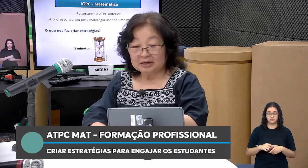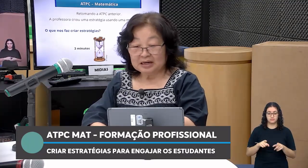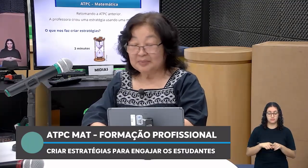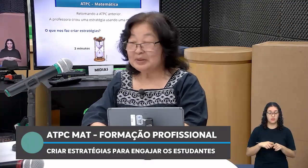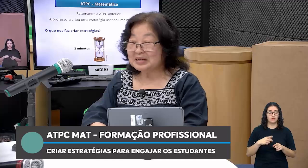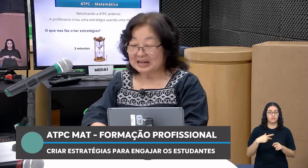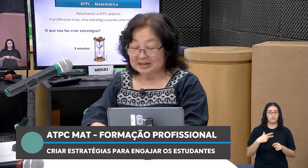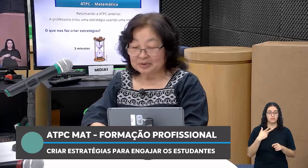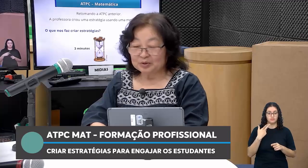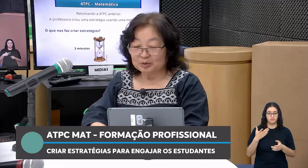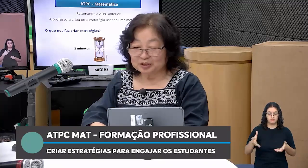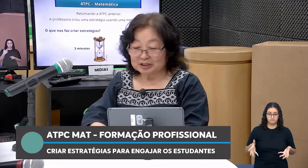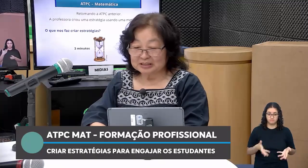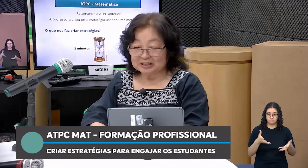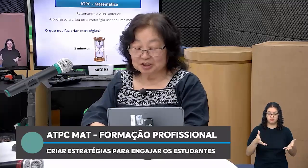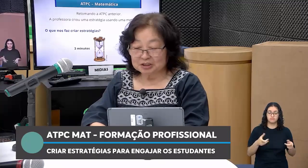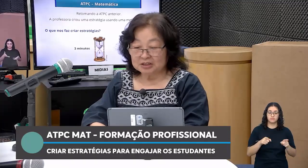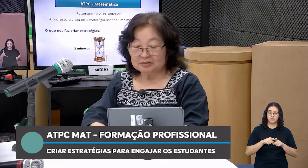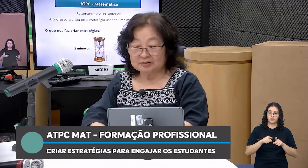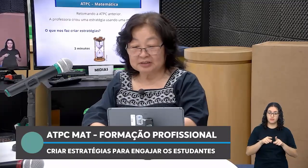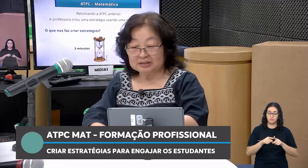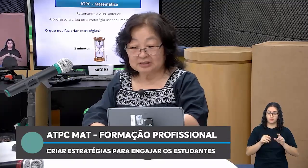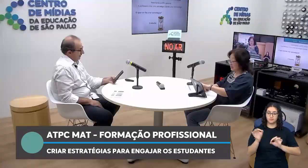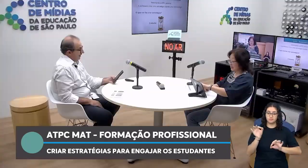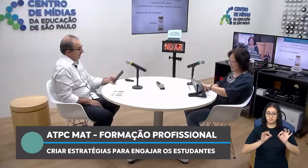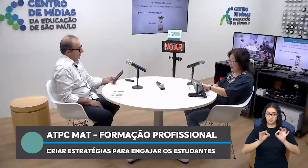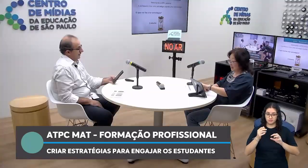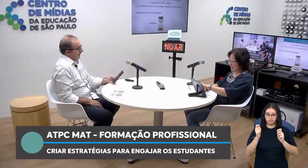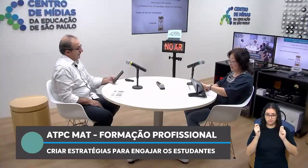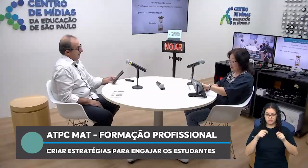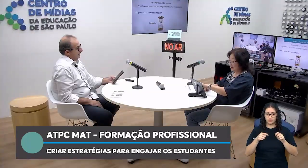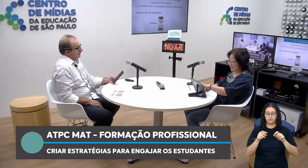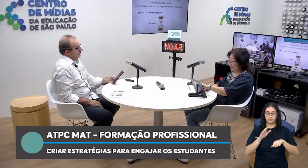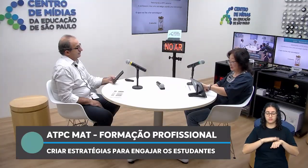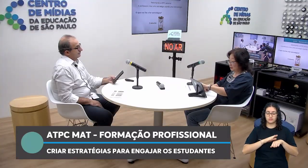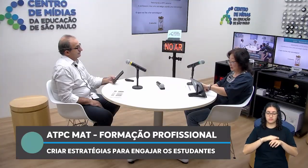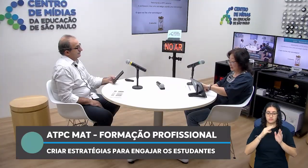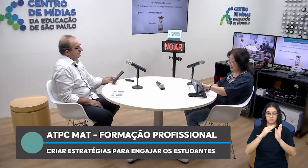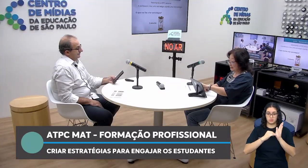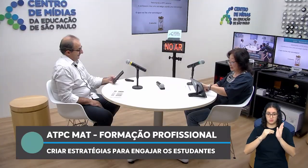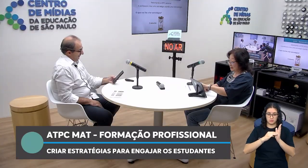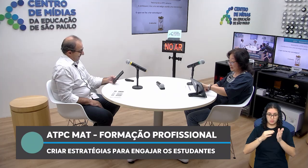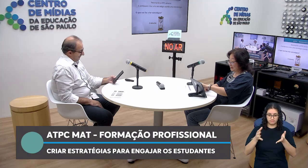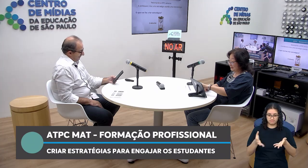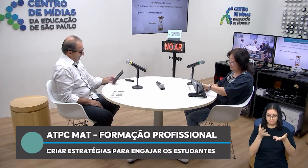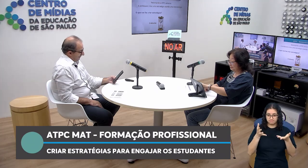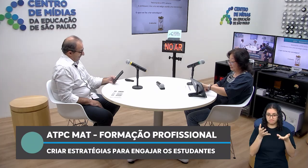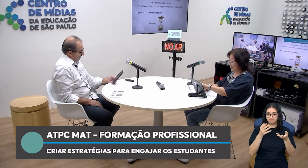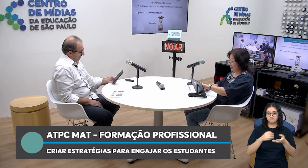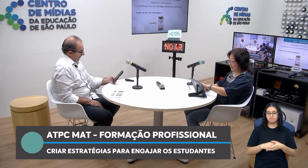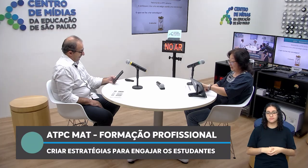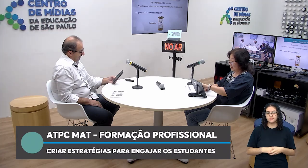engajamento, aplicar metodologias ativas. Sim. Mas o que aqui?